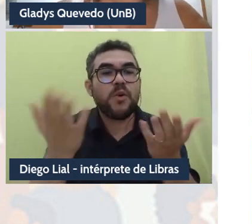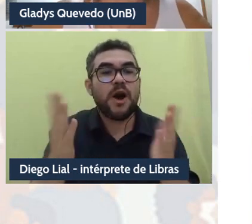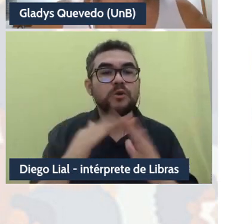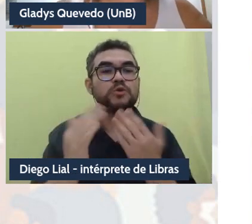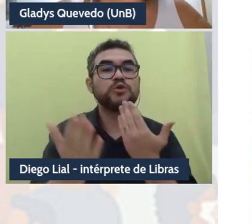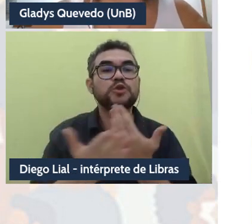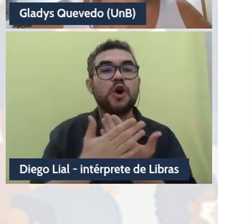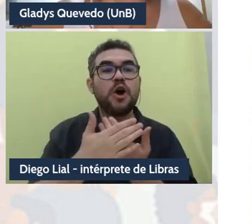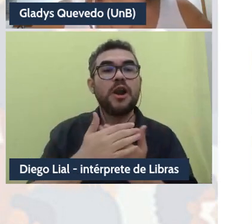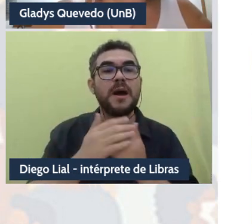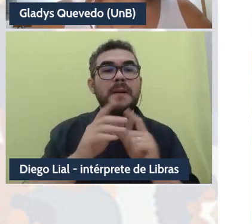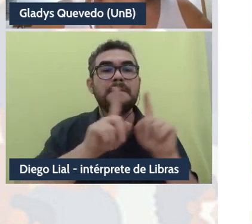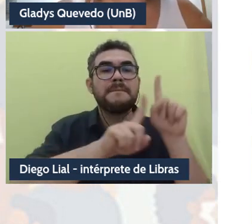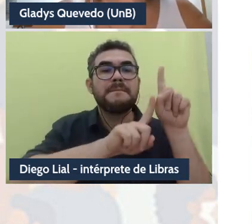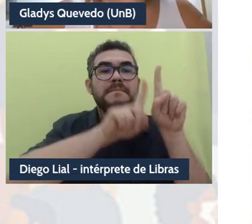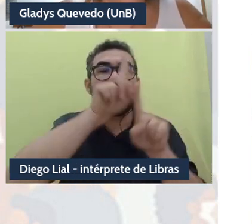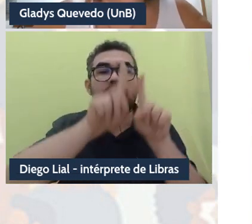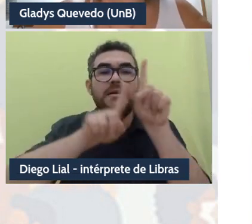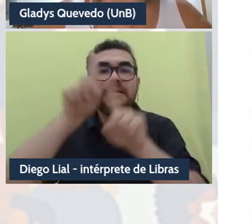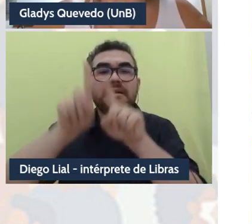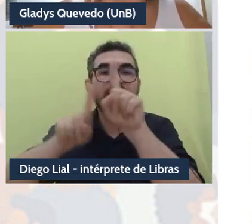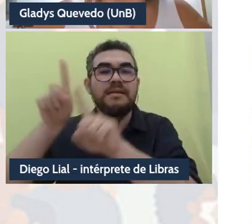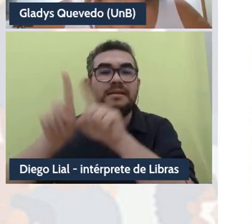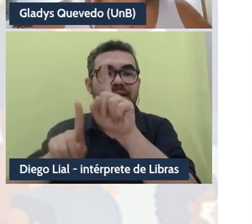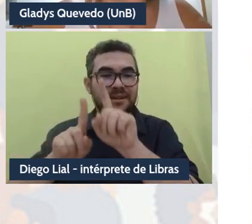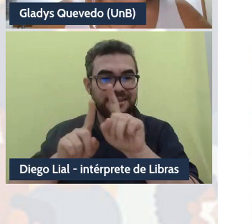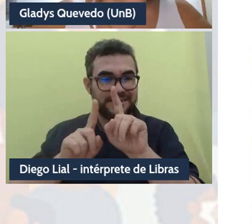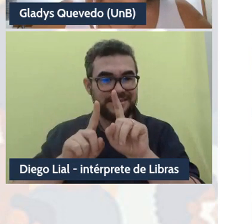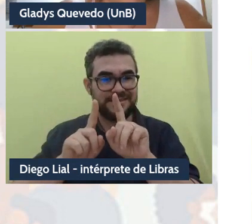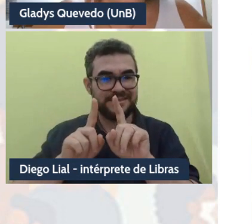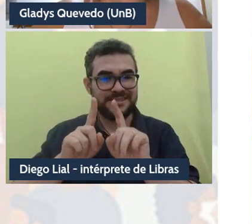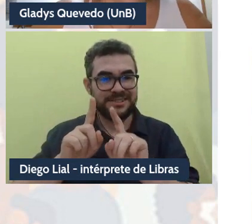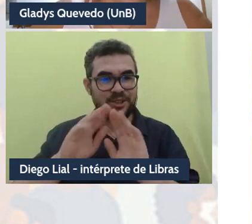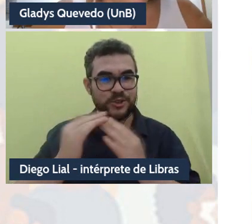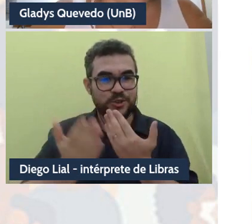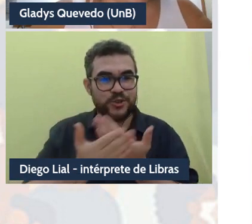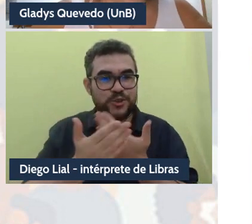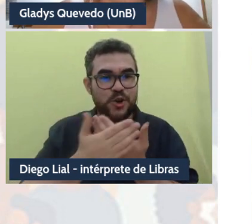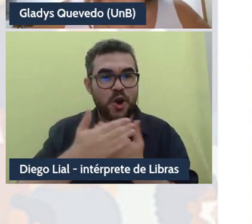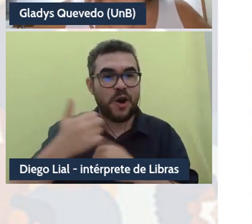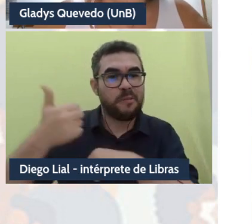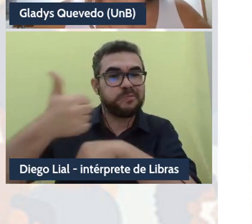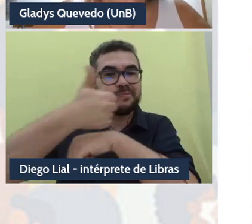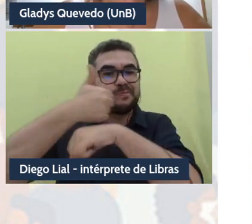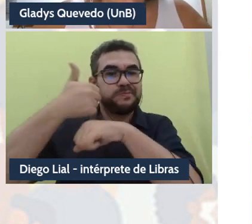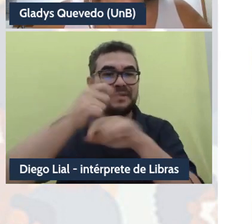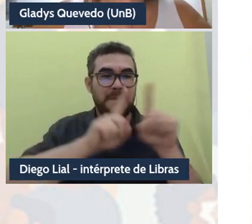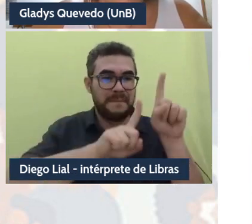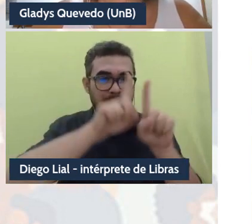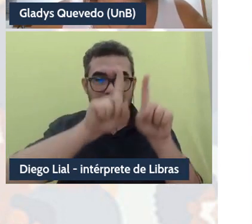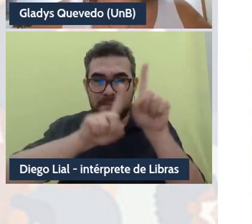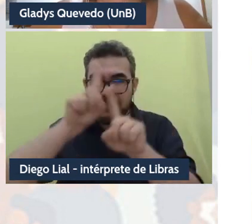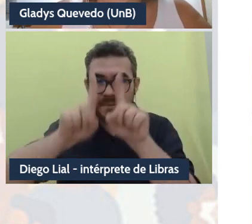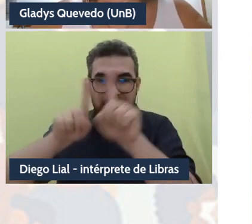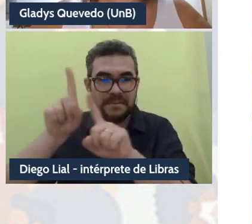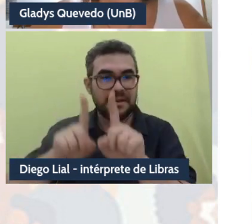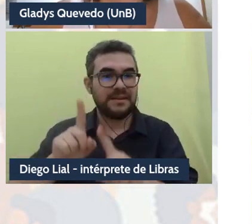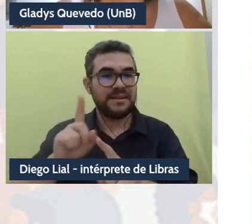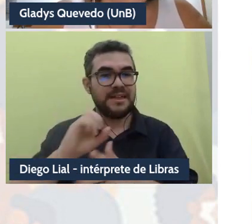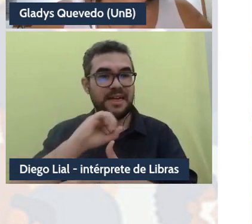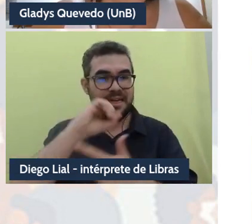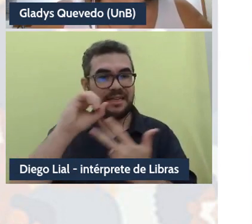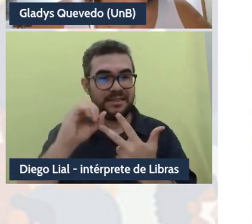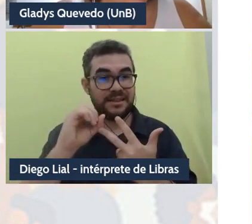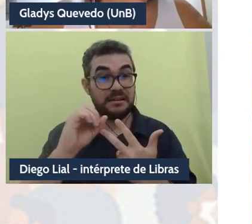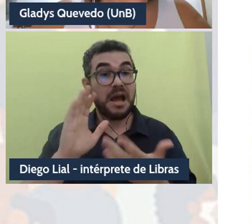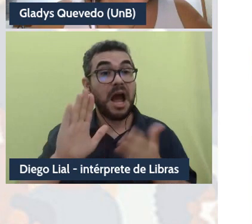E muitos pais escolhem as escolas onde vão matricular seus filhos pelo ranking. Né? E aí a gente tem